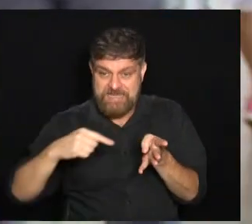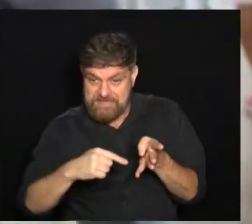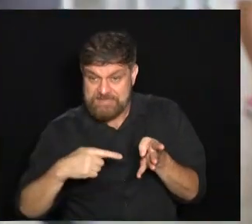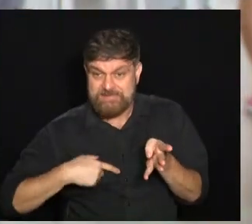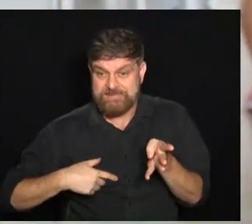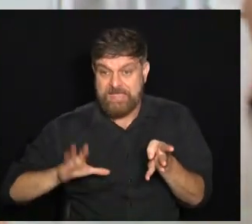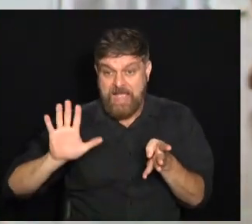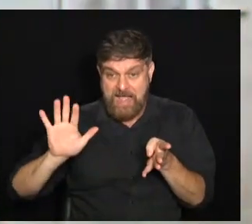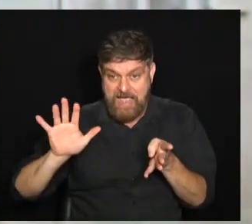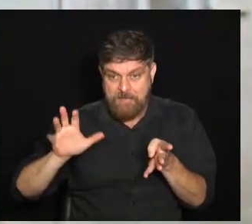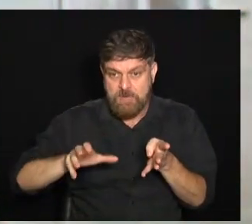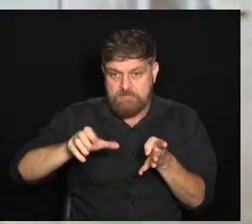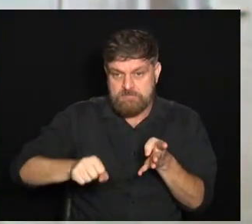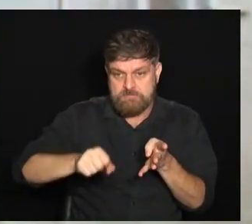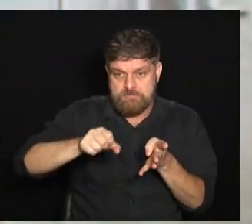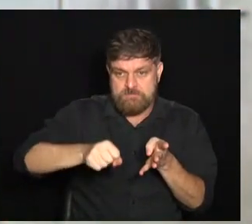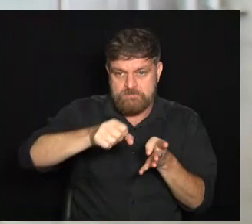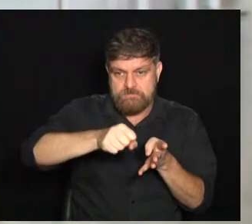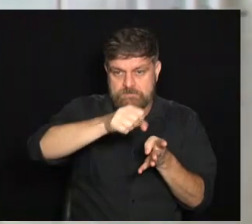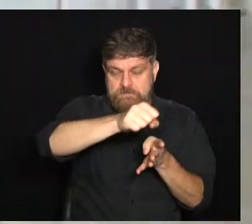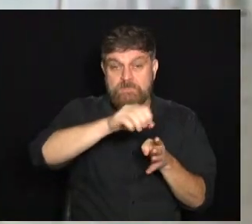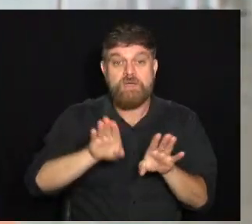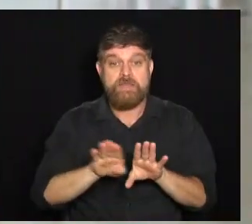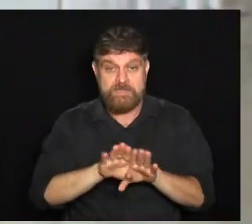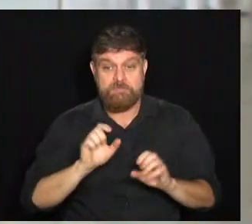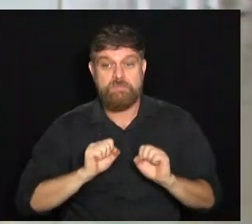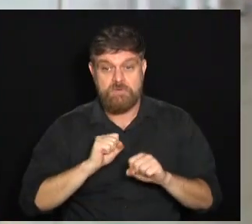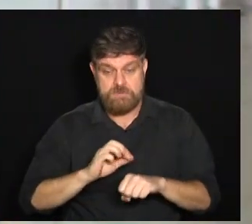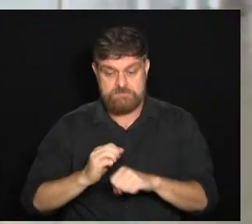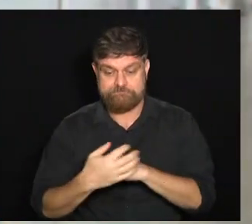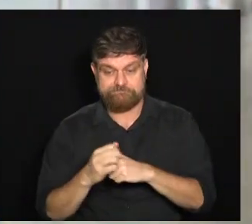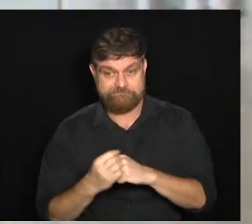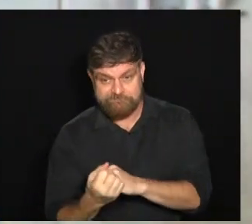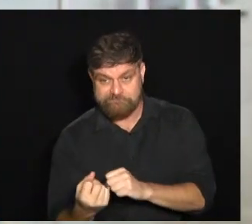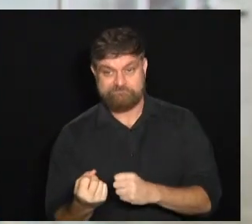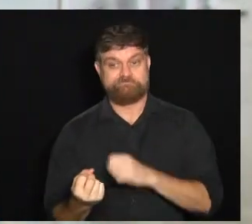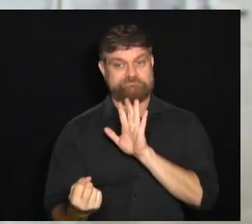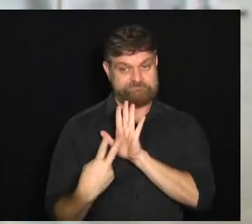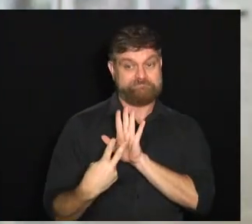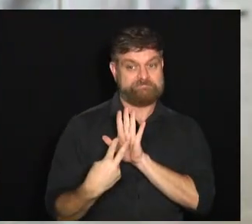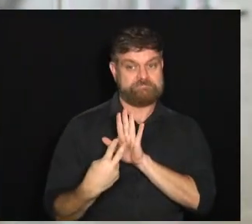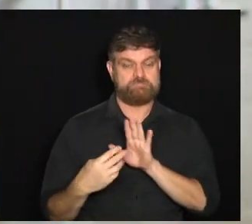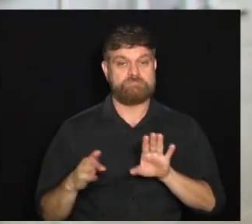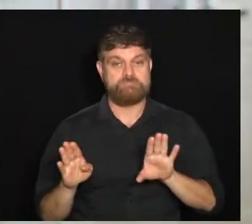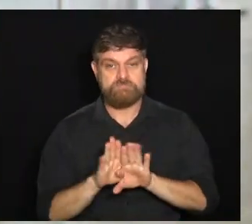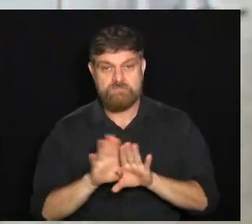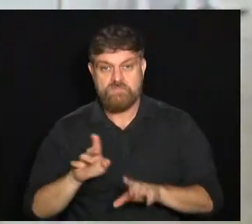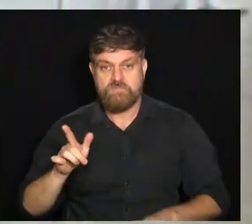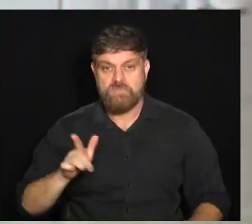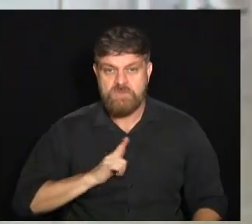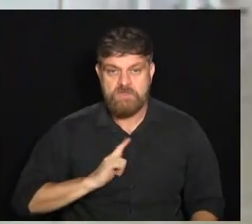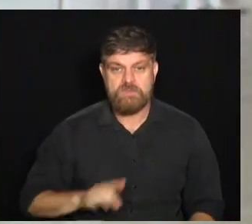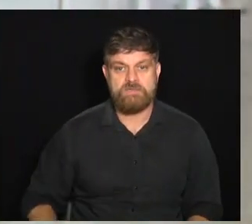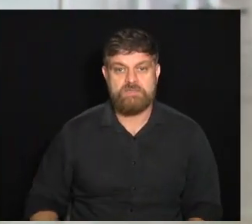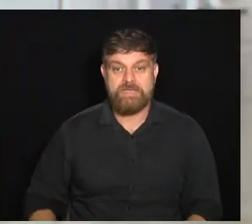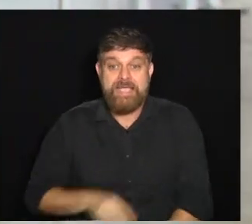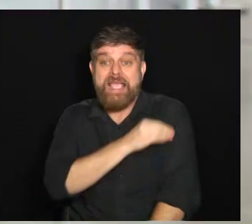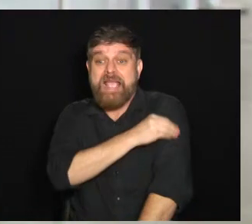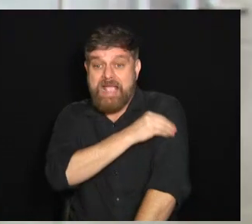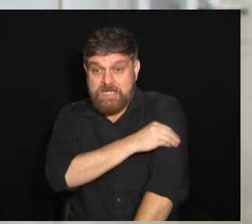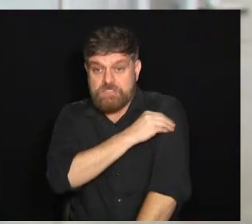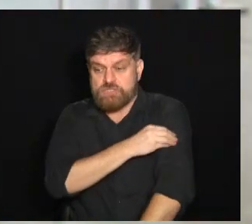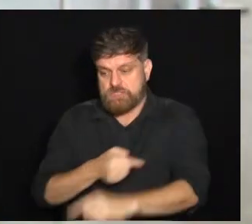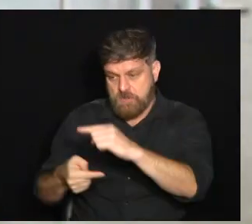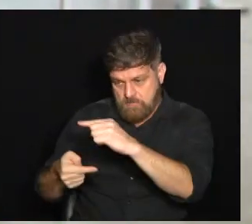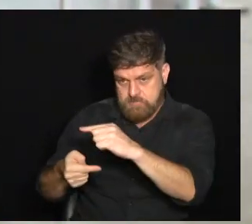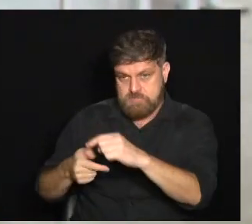as mãos e, por acaso, se contaminar caso o vírus esteja aqui. Tem também muitos dispensers de álcool gel